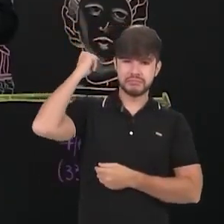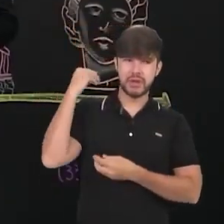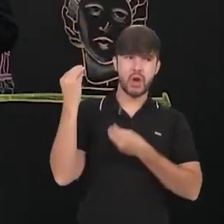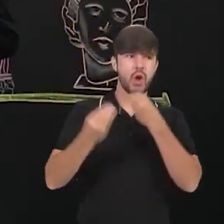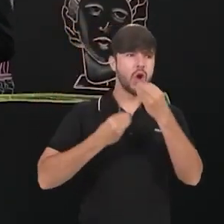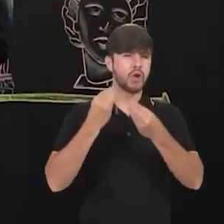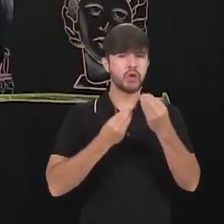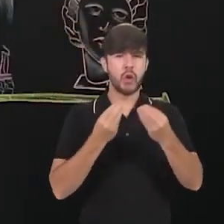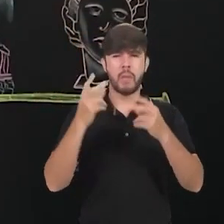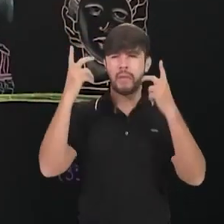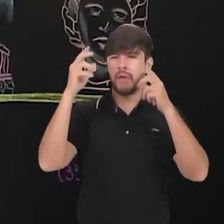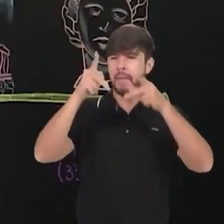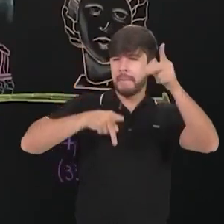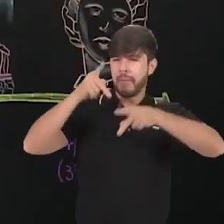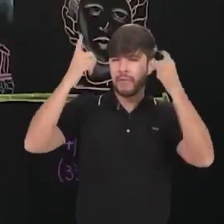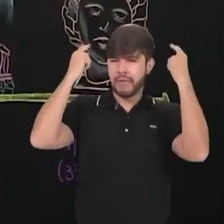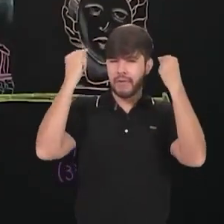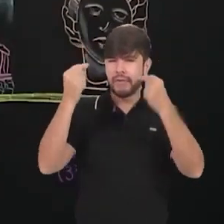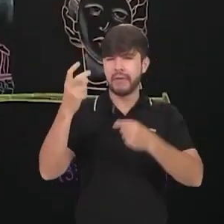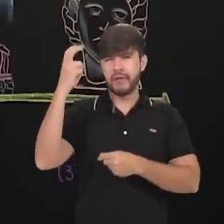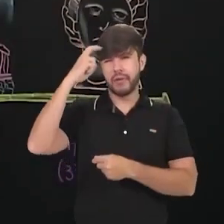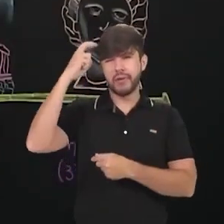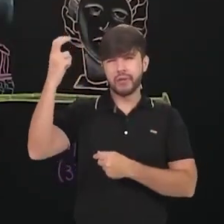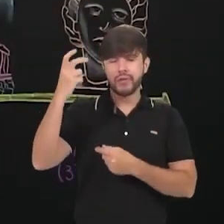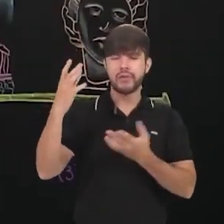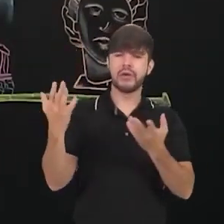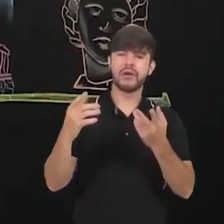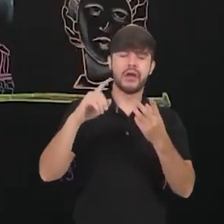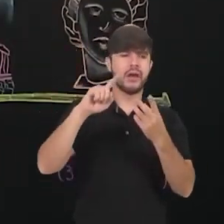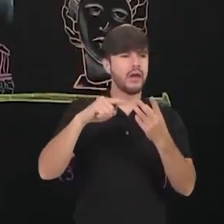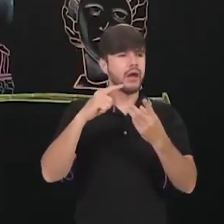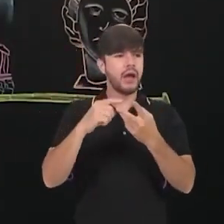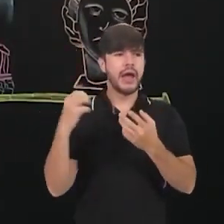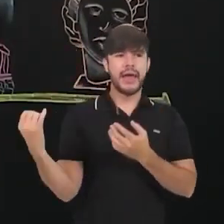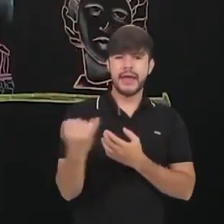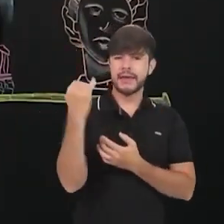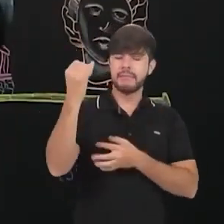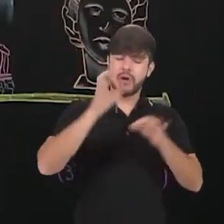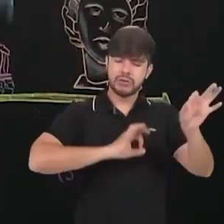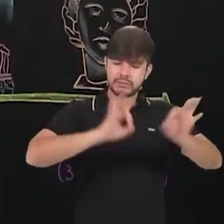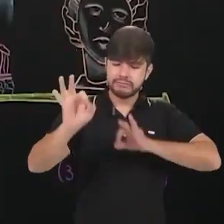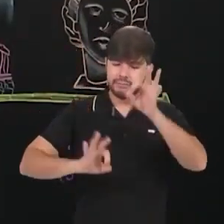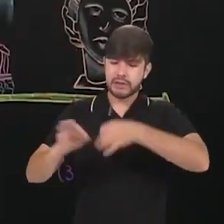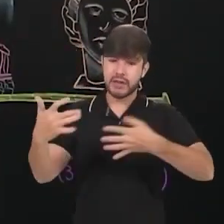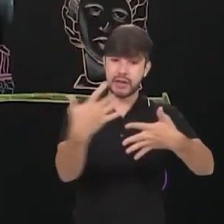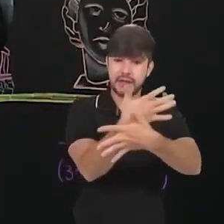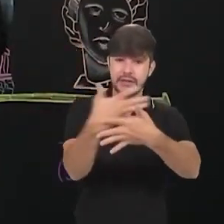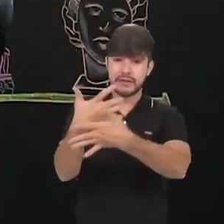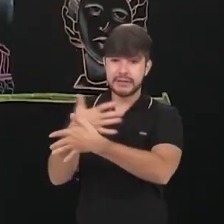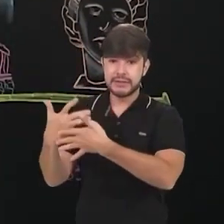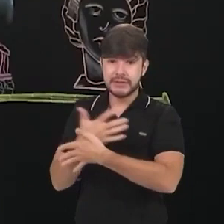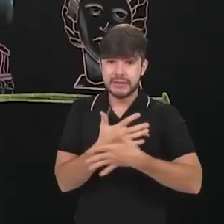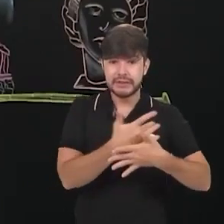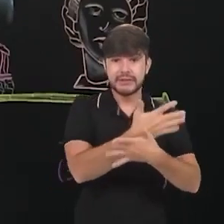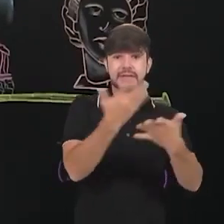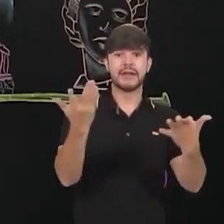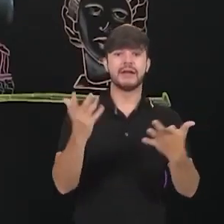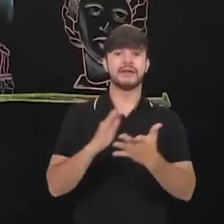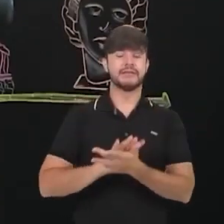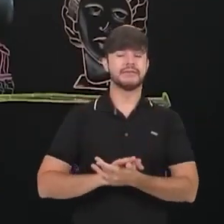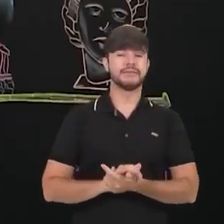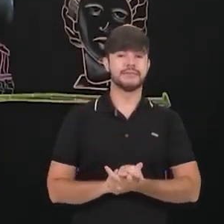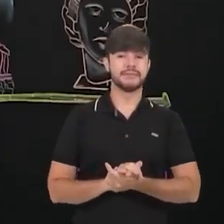os gregos se entendiam como gregos, sobre a importância dessa organização de cidades-estados independentes, as chamadas